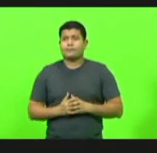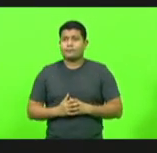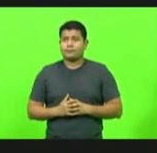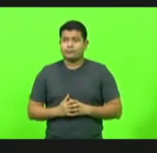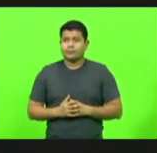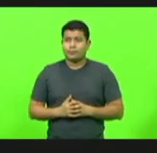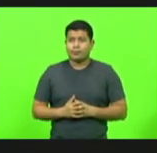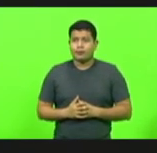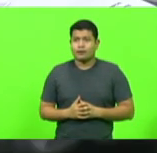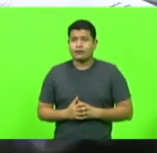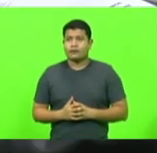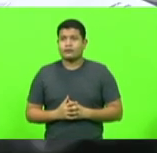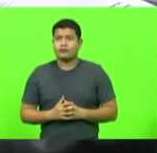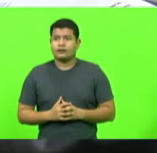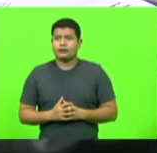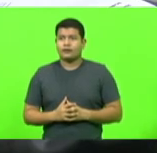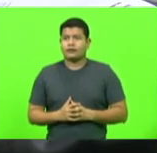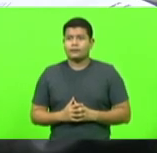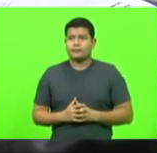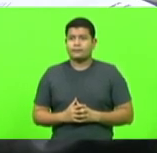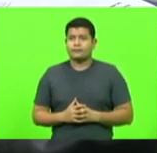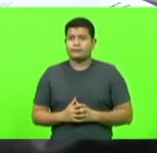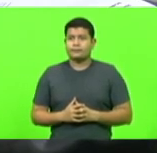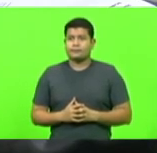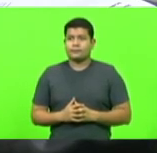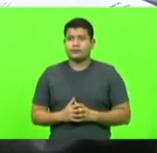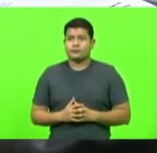Obrigado, Jeane, pelo